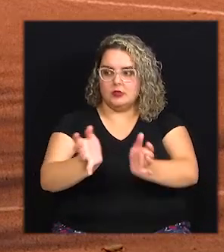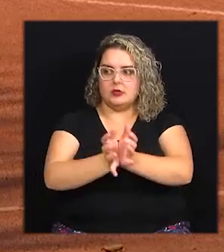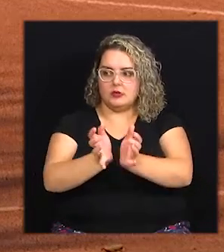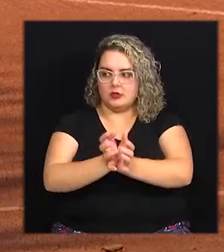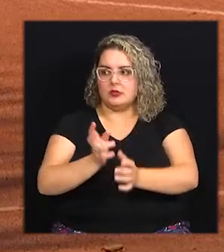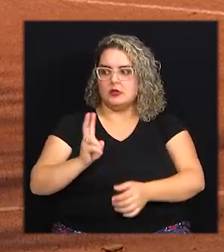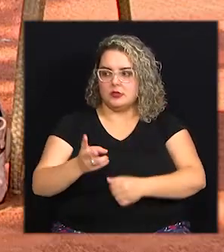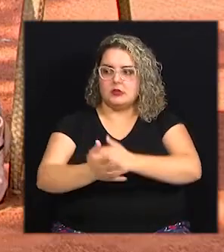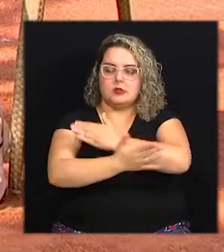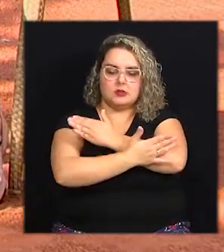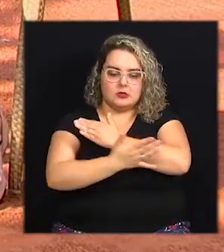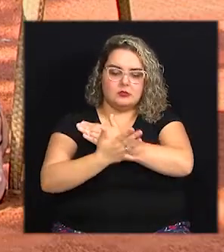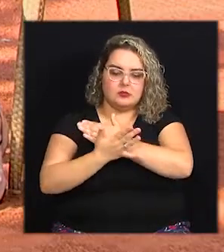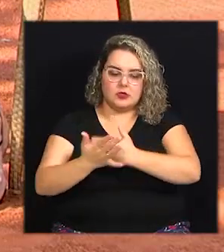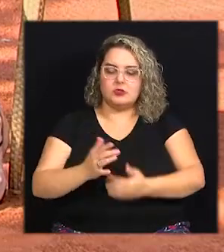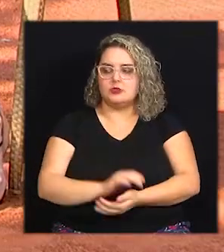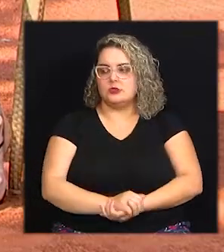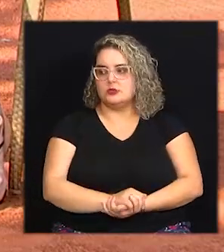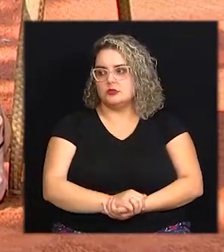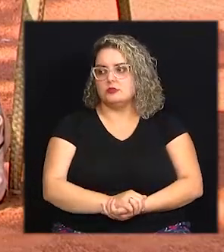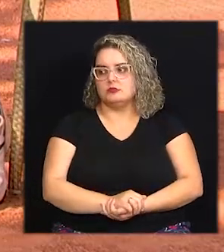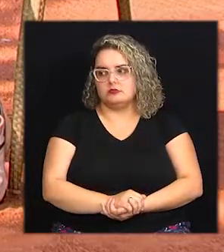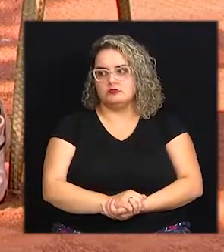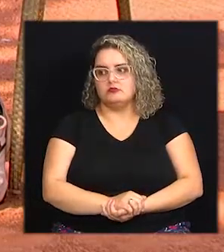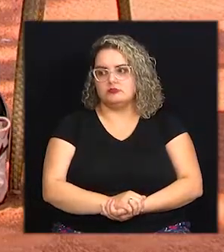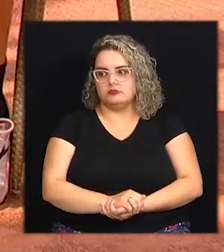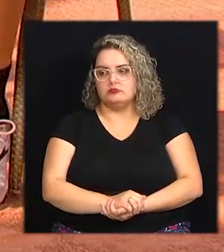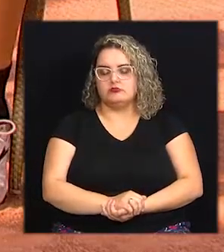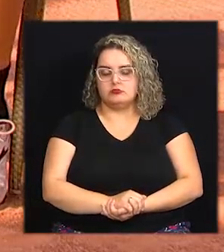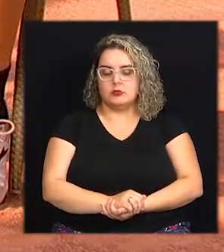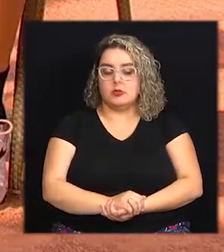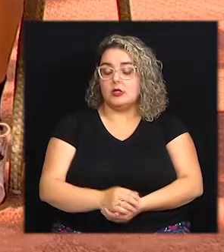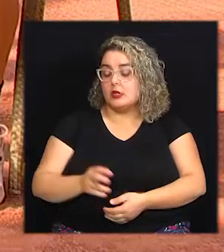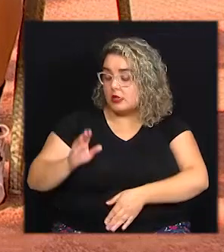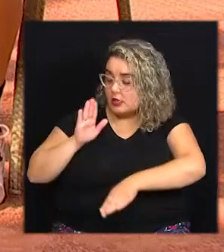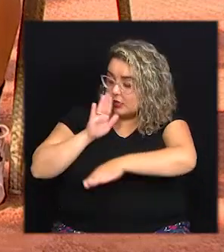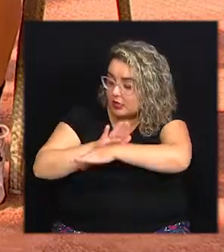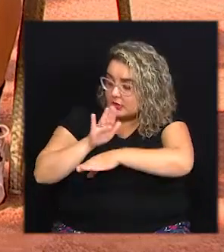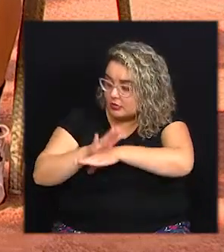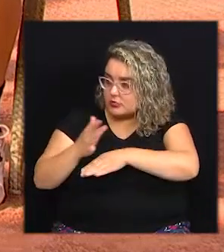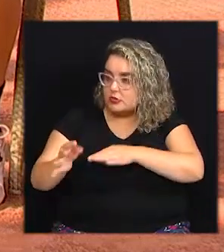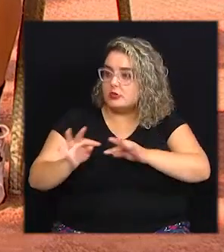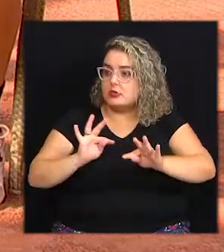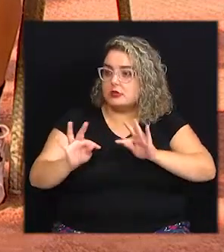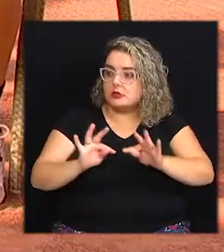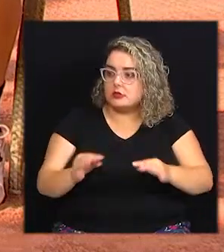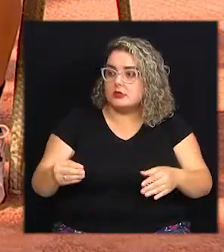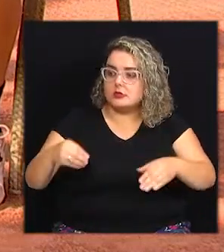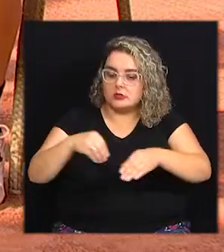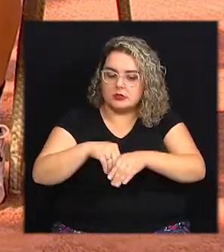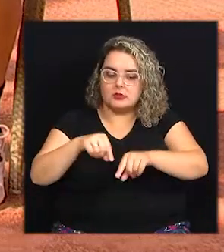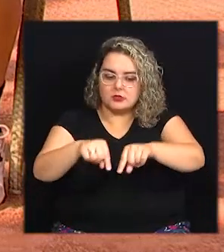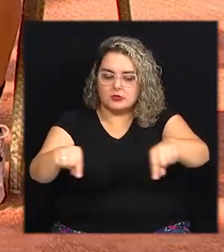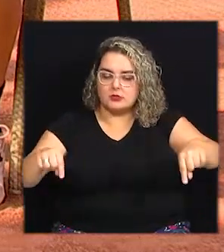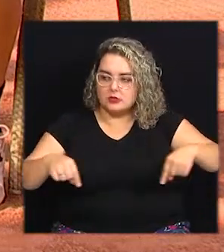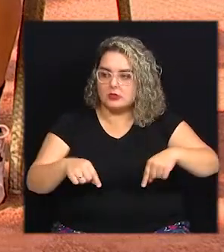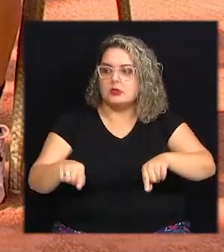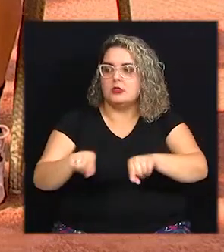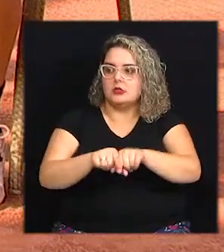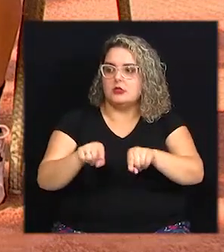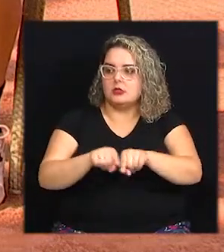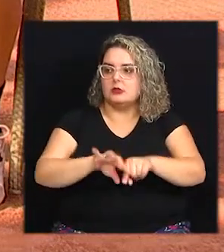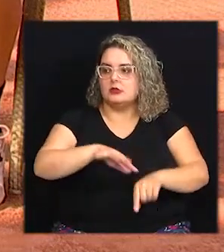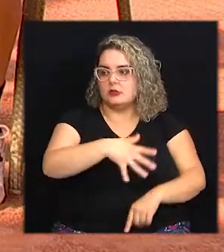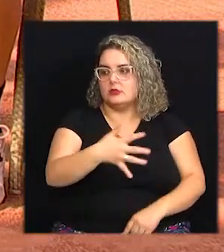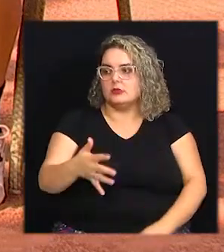do clube que sempre estão me ajudando bastante, assim, sabe? E aí eles te ajudam na questão técnica dentro de quadra e na